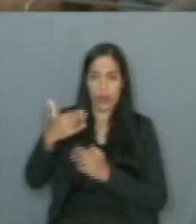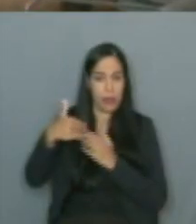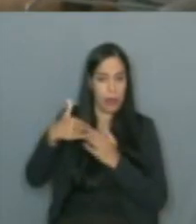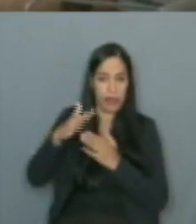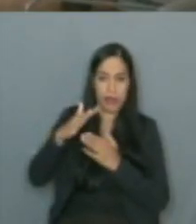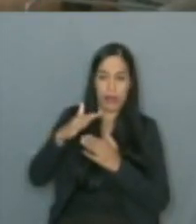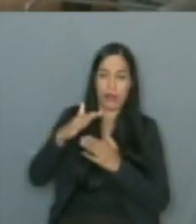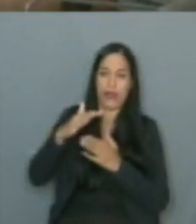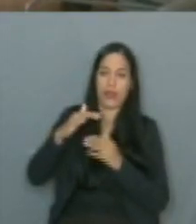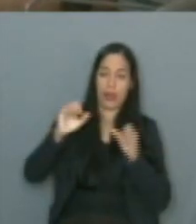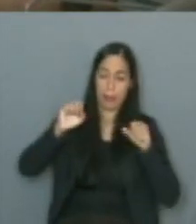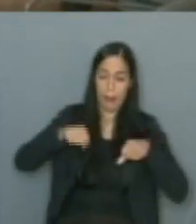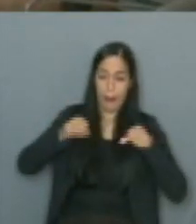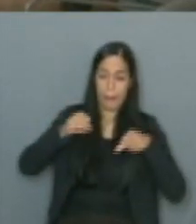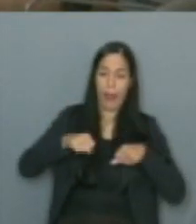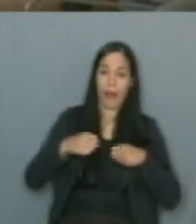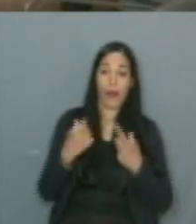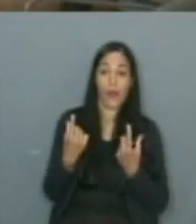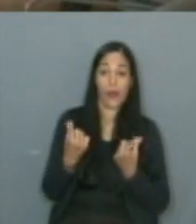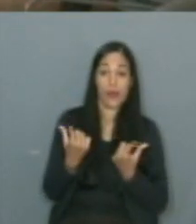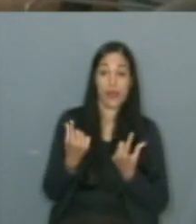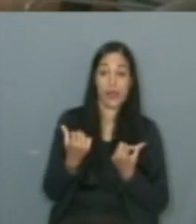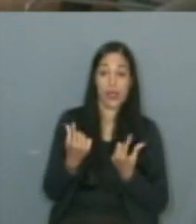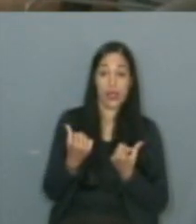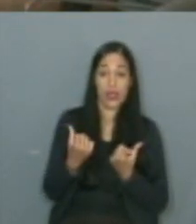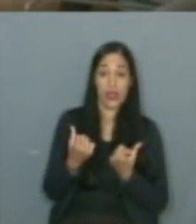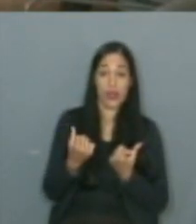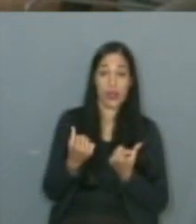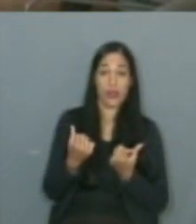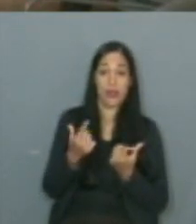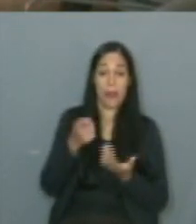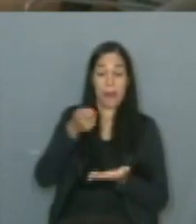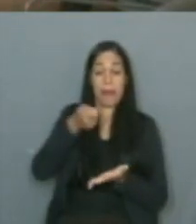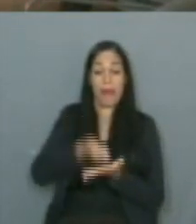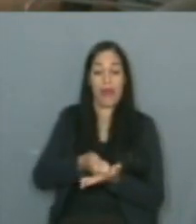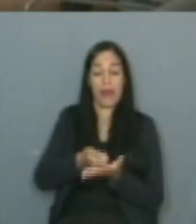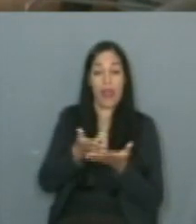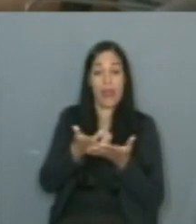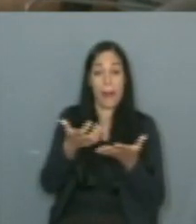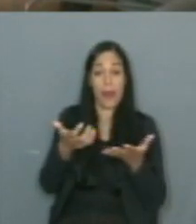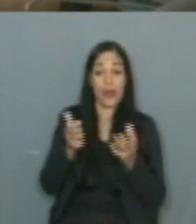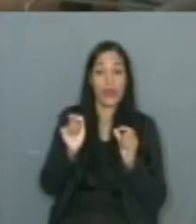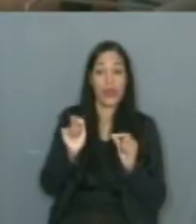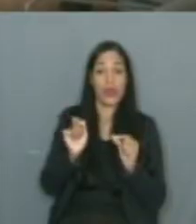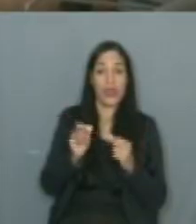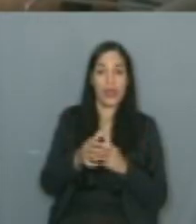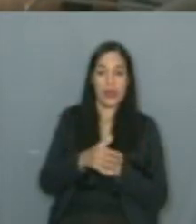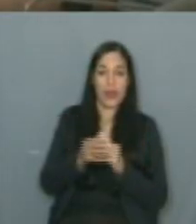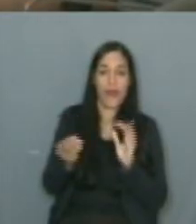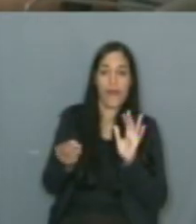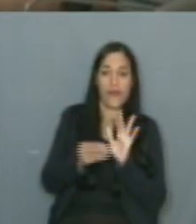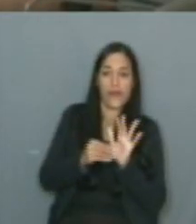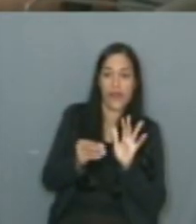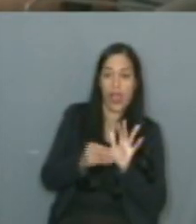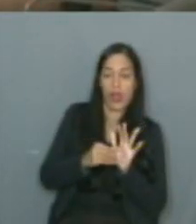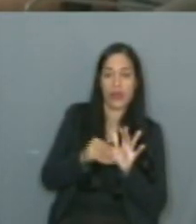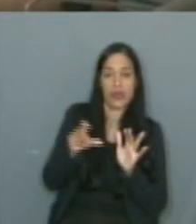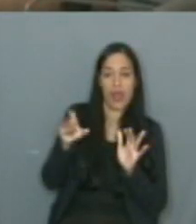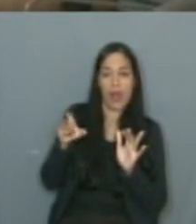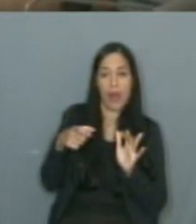e enche. Cada ali é um dinheiro para tirar. Cada um. E a maioria ali, sabe o que é? Falta de